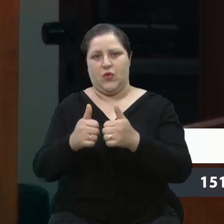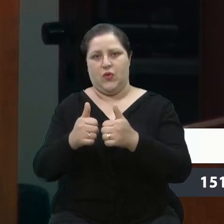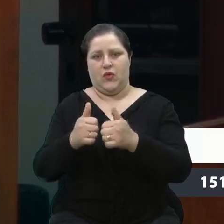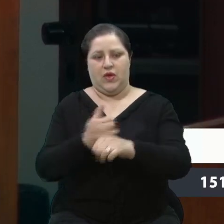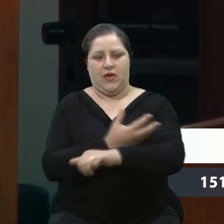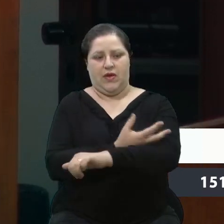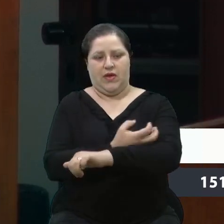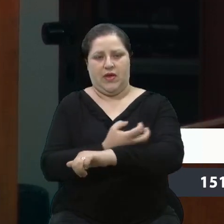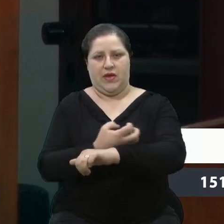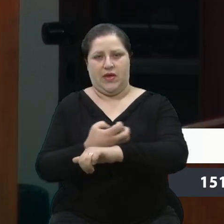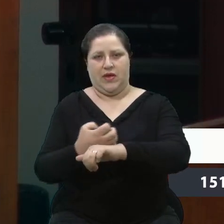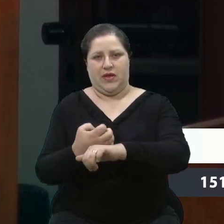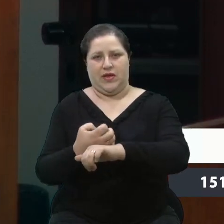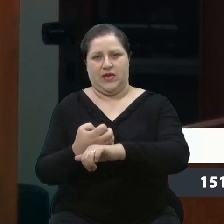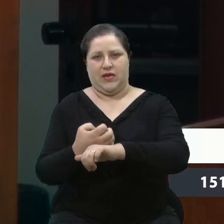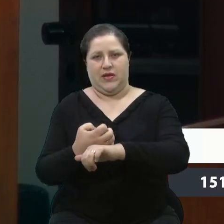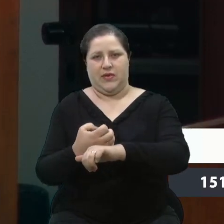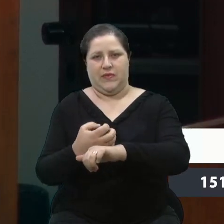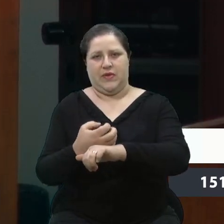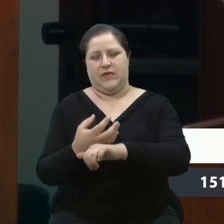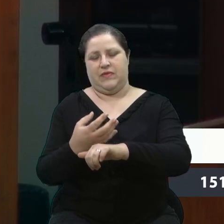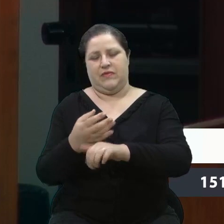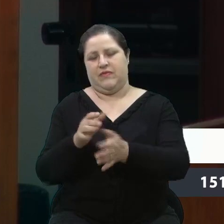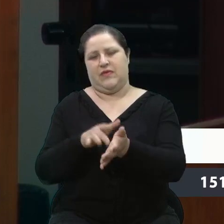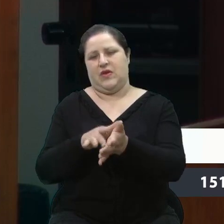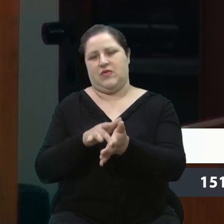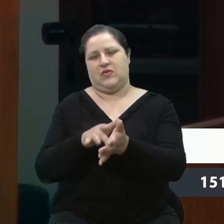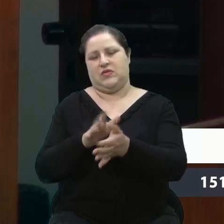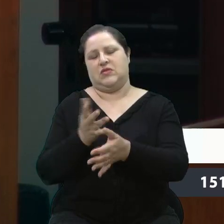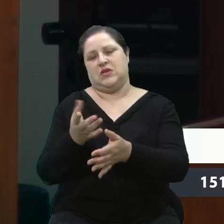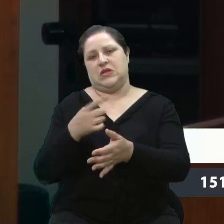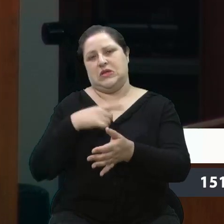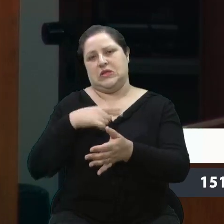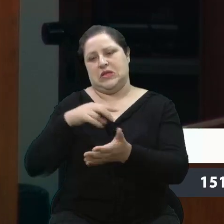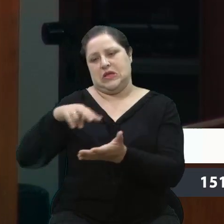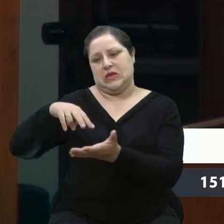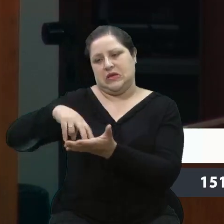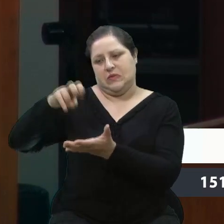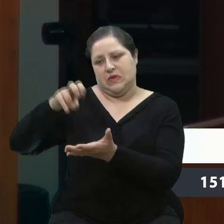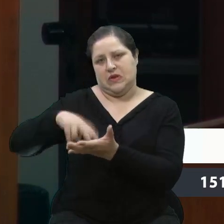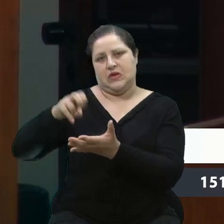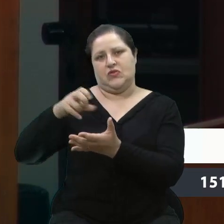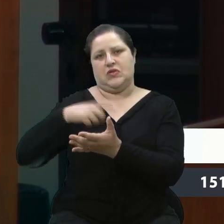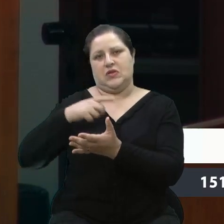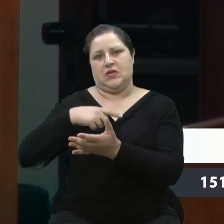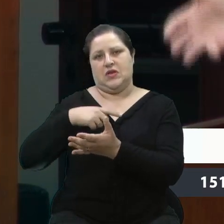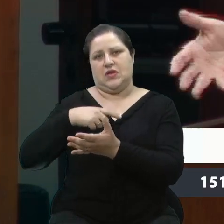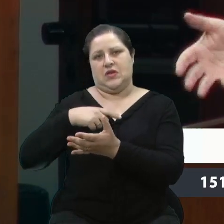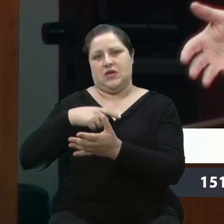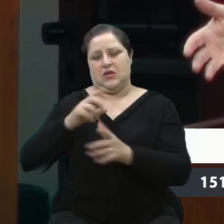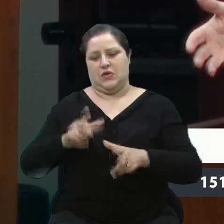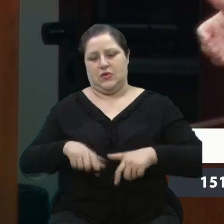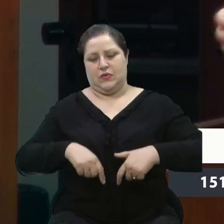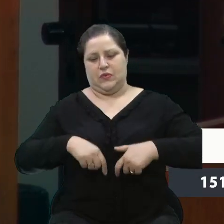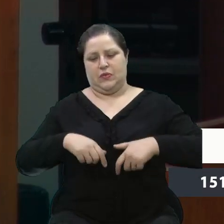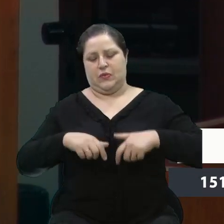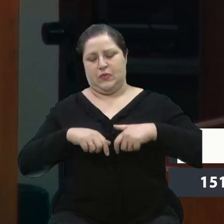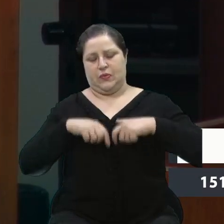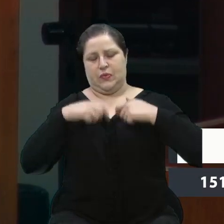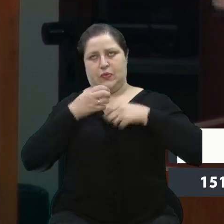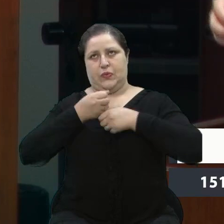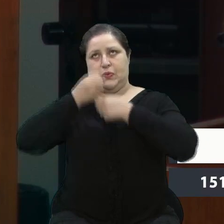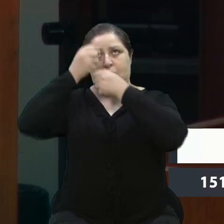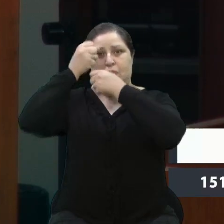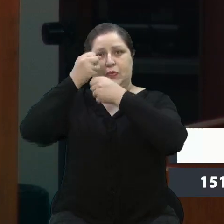Tem tirolesa, tem videogame, tem cama elástica, tem alimentação. Então, nós almoçamos no camarote, né?